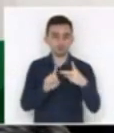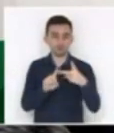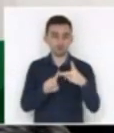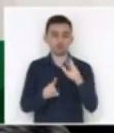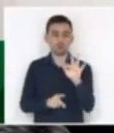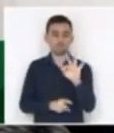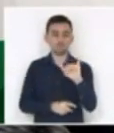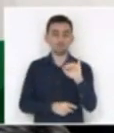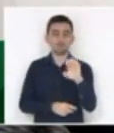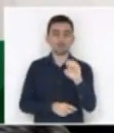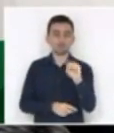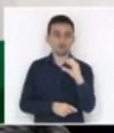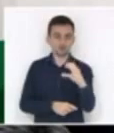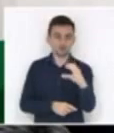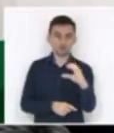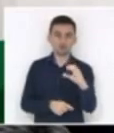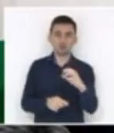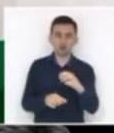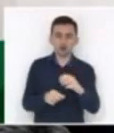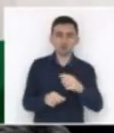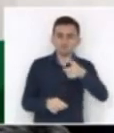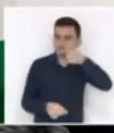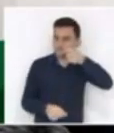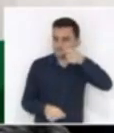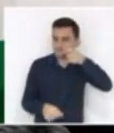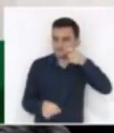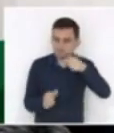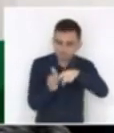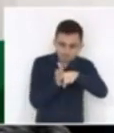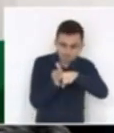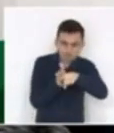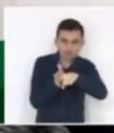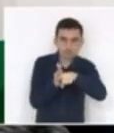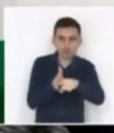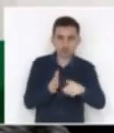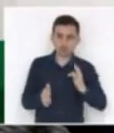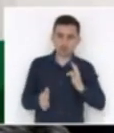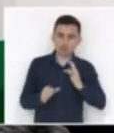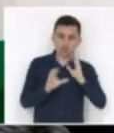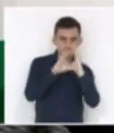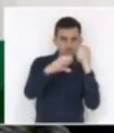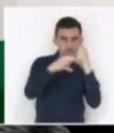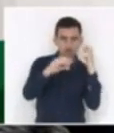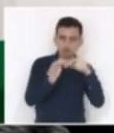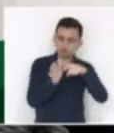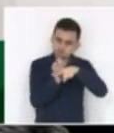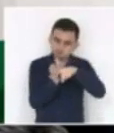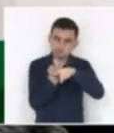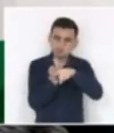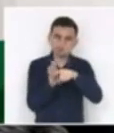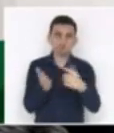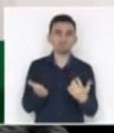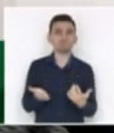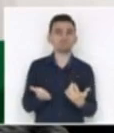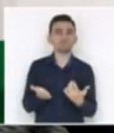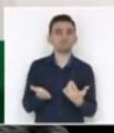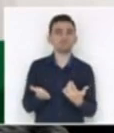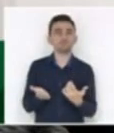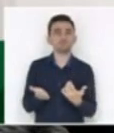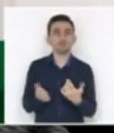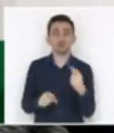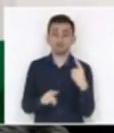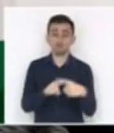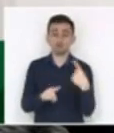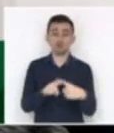acompanhando, não só politicamente, mas tecnicamente, com engenheiros, até porque dos